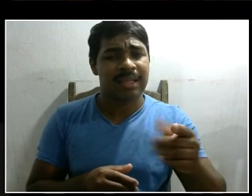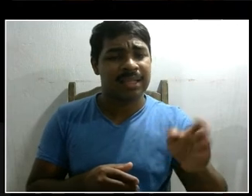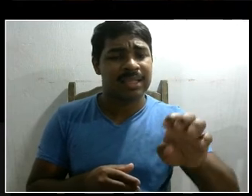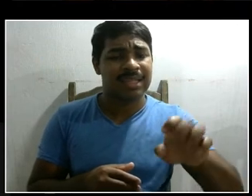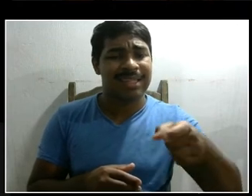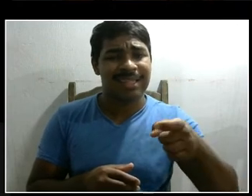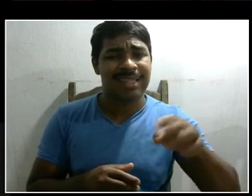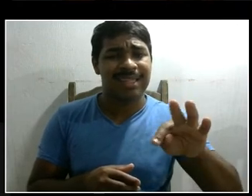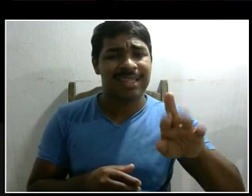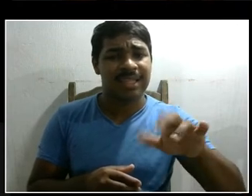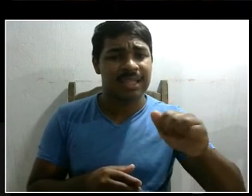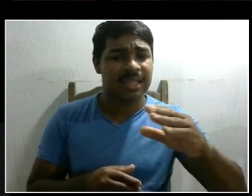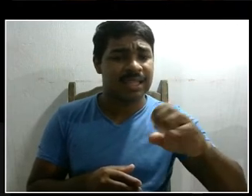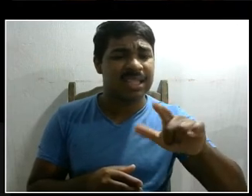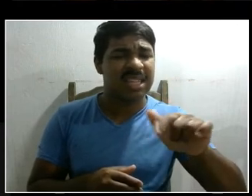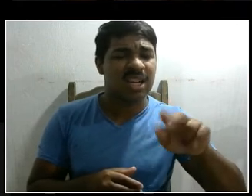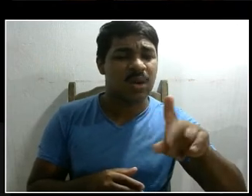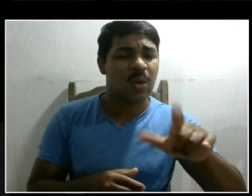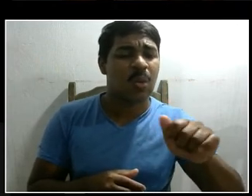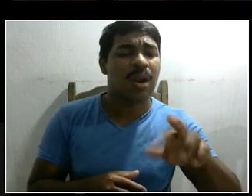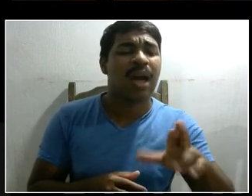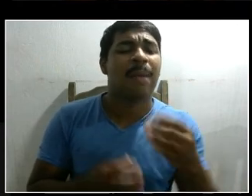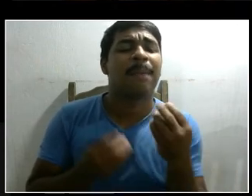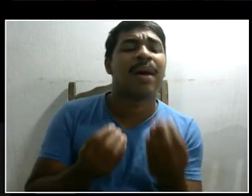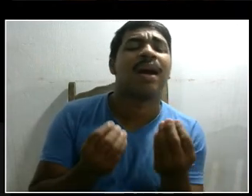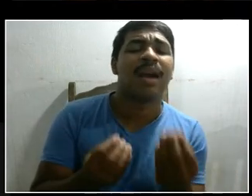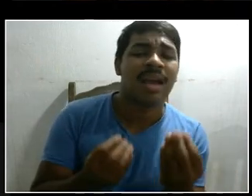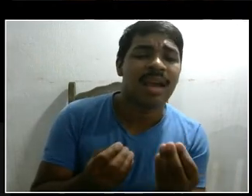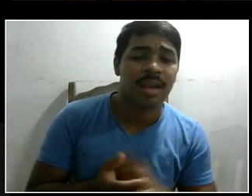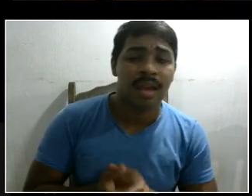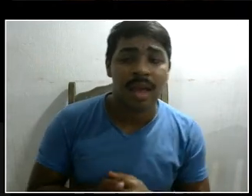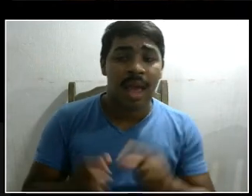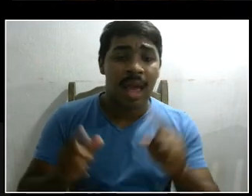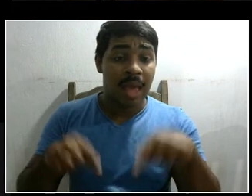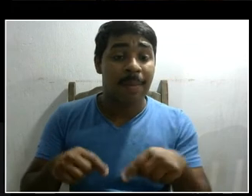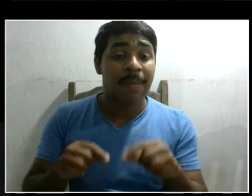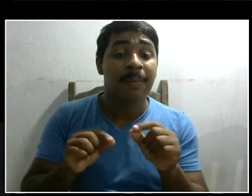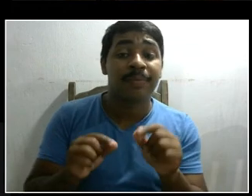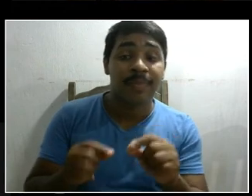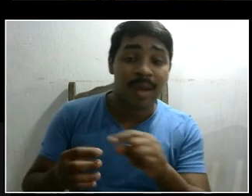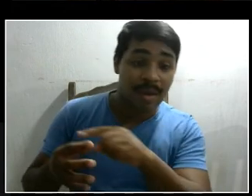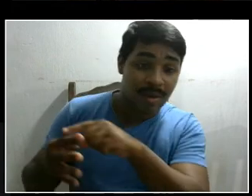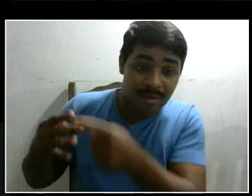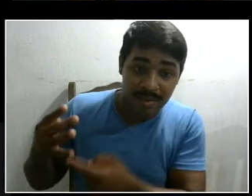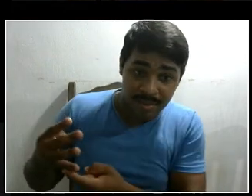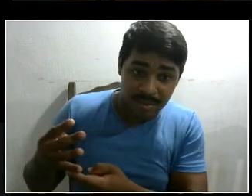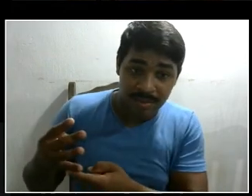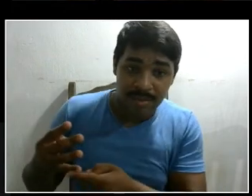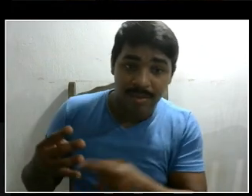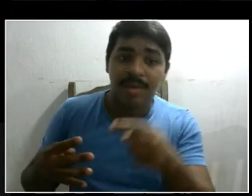serve para ancoragem, né? O que seria essa ancoragem? É para fazer a célula ela ficar naquele